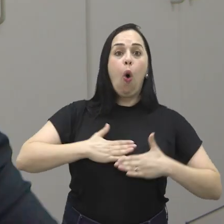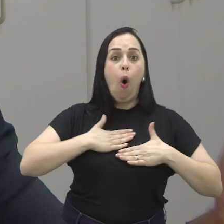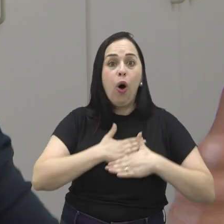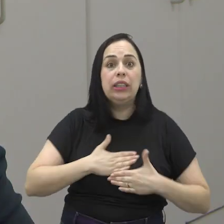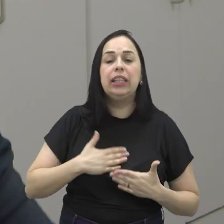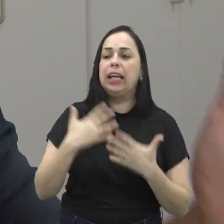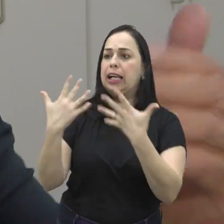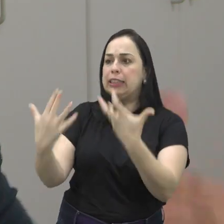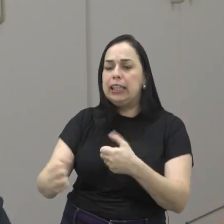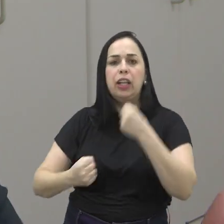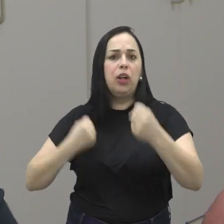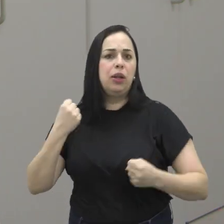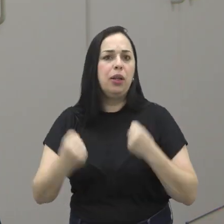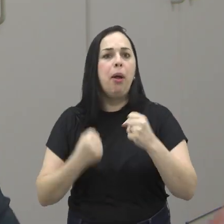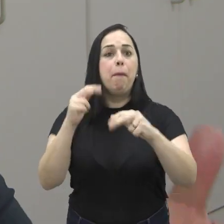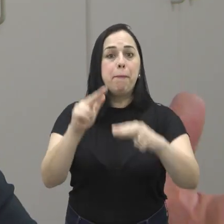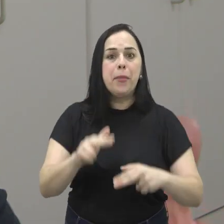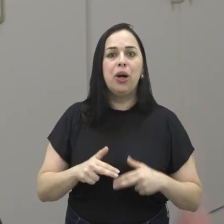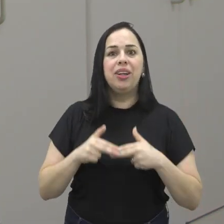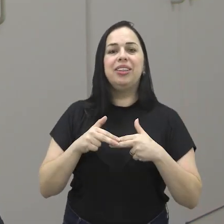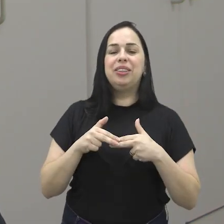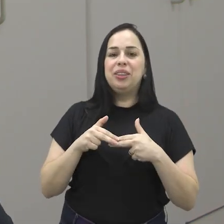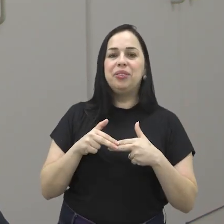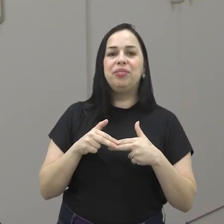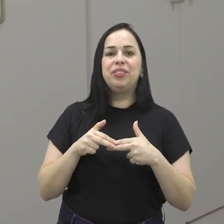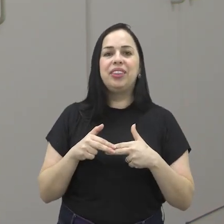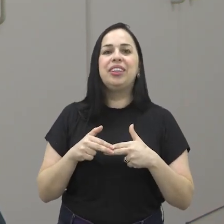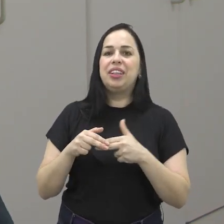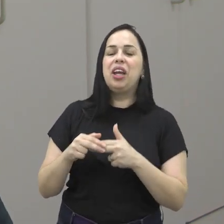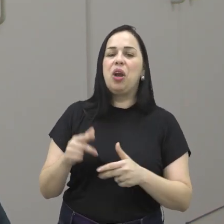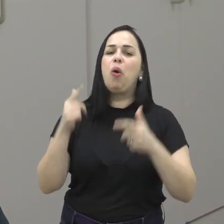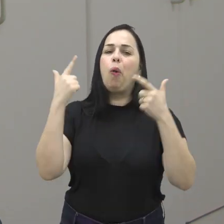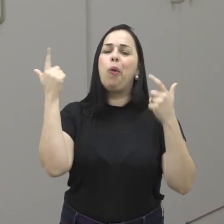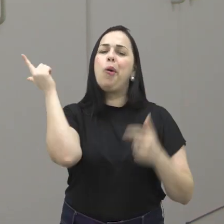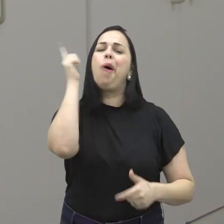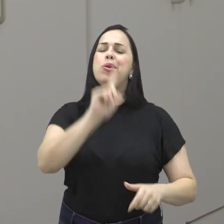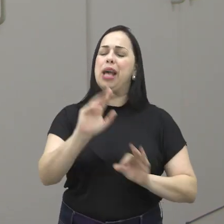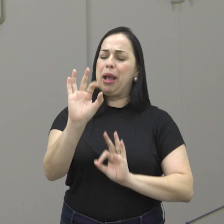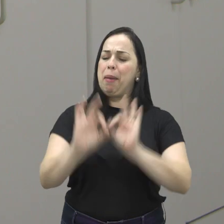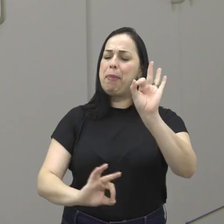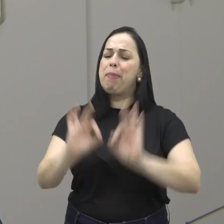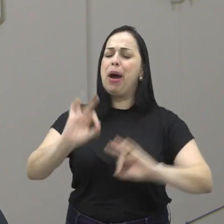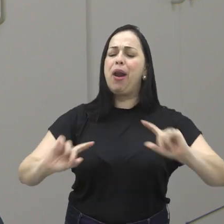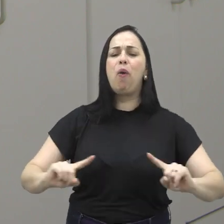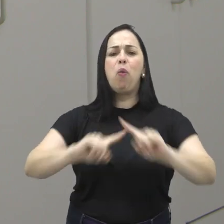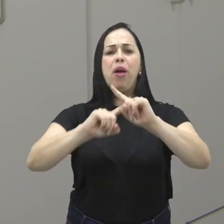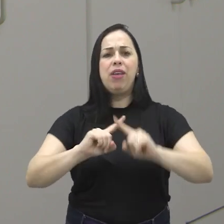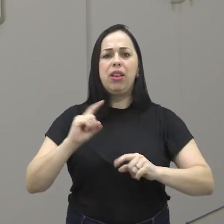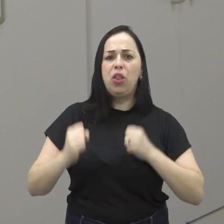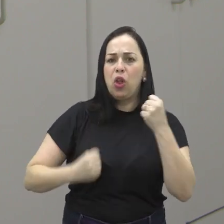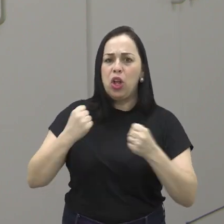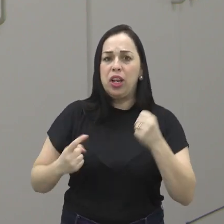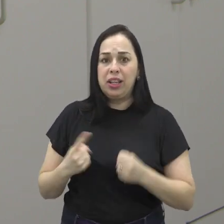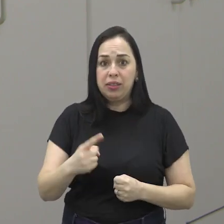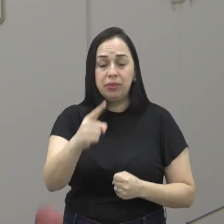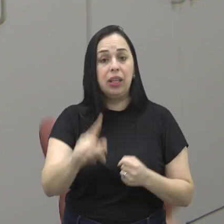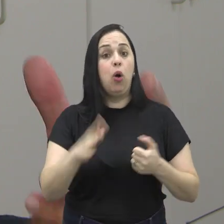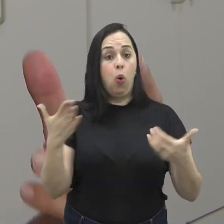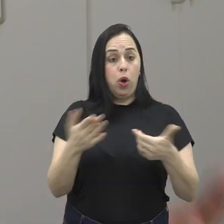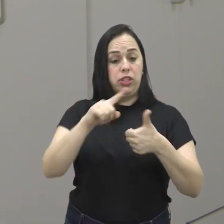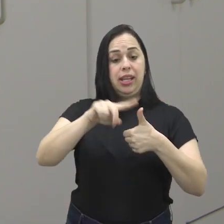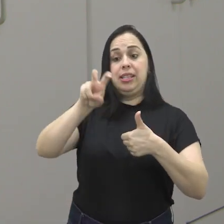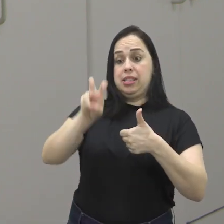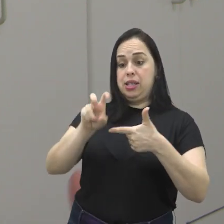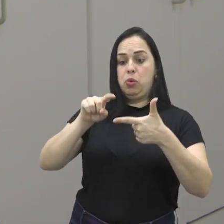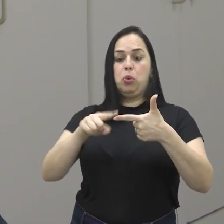a quantidade de pessoas participando, que já está uma cidade compatível a receber uma maratona, né? Hoje nós temos as